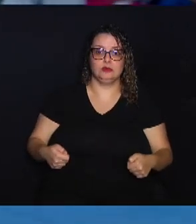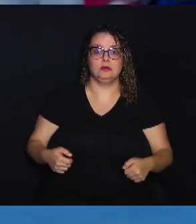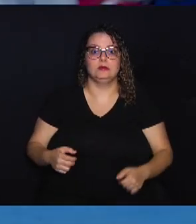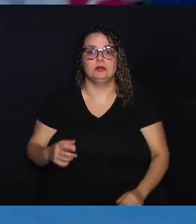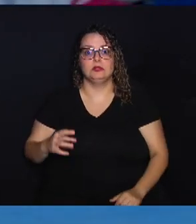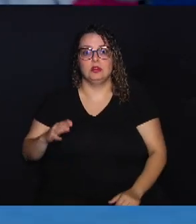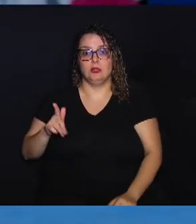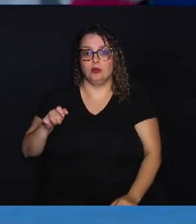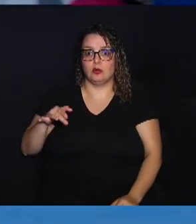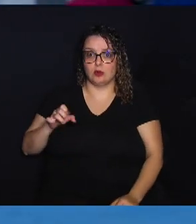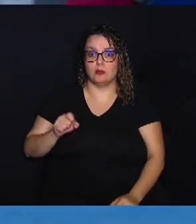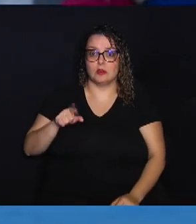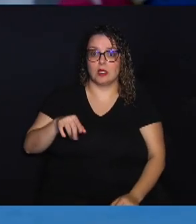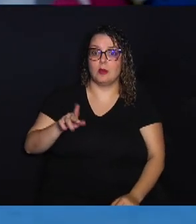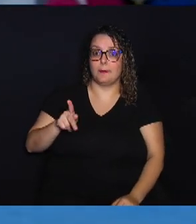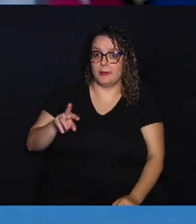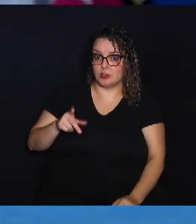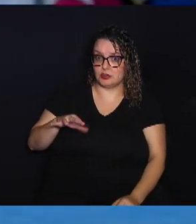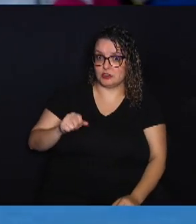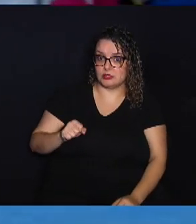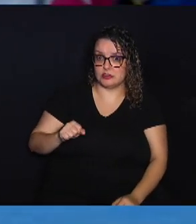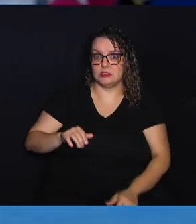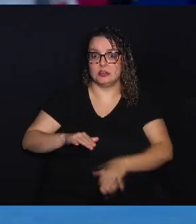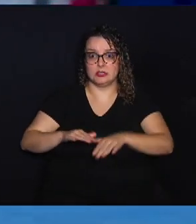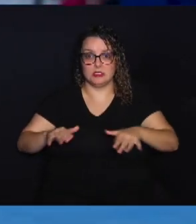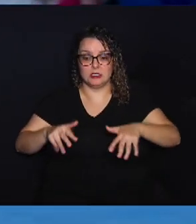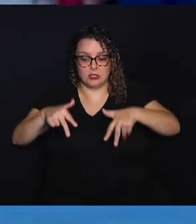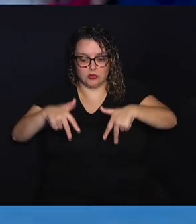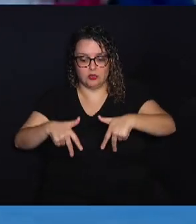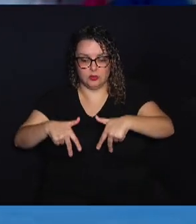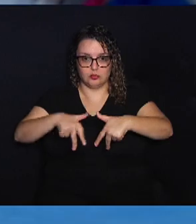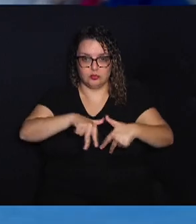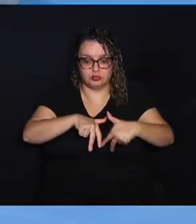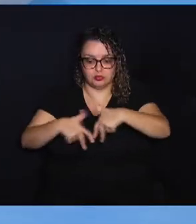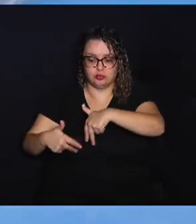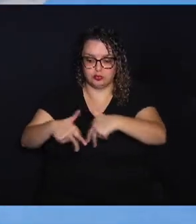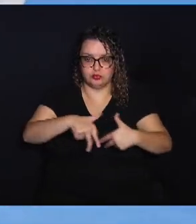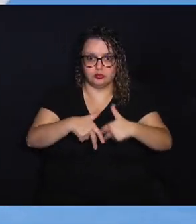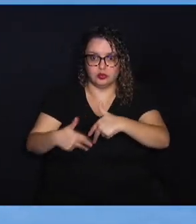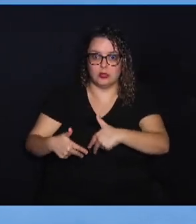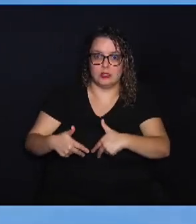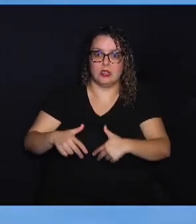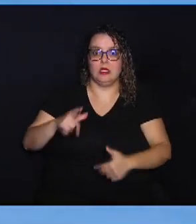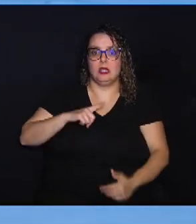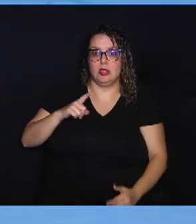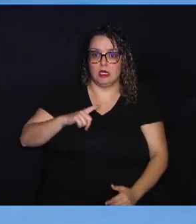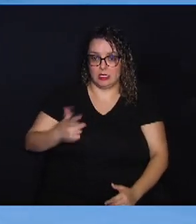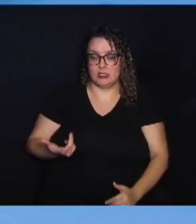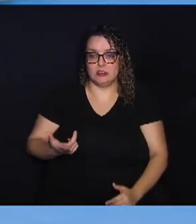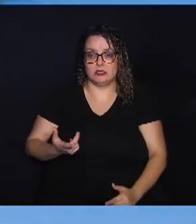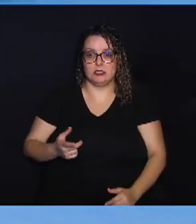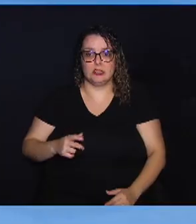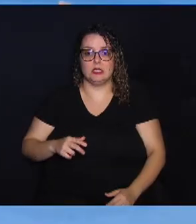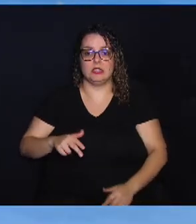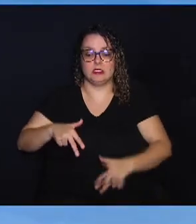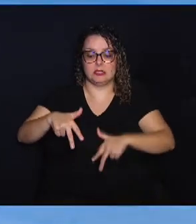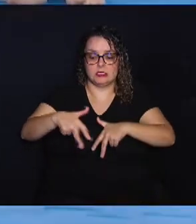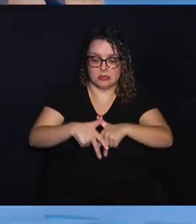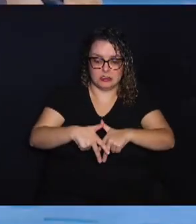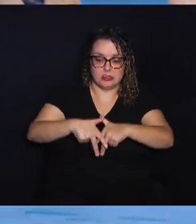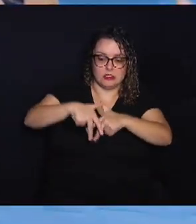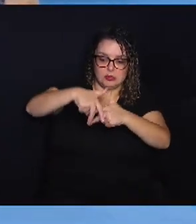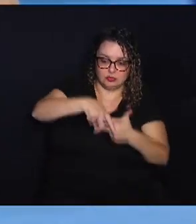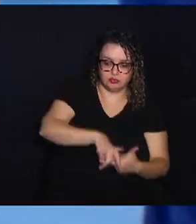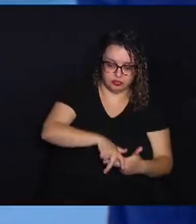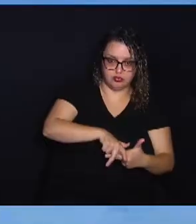as projeções, que é a luta de Tachiwaza, a luta em pé. Aí tem os Osaikomiwaza, que são as imobilizações que eu tenho que segurar por